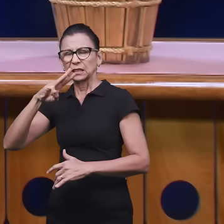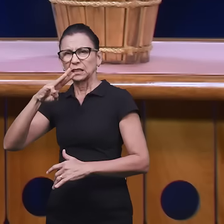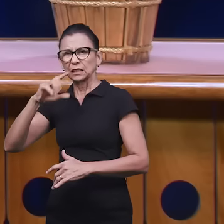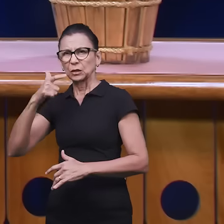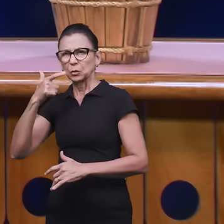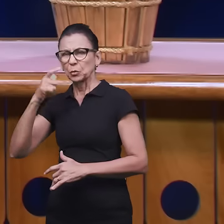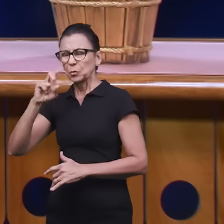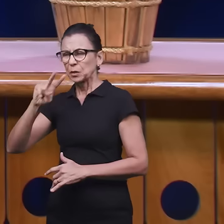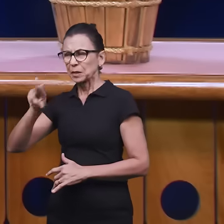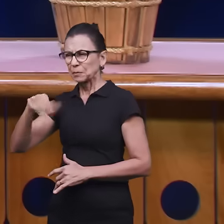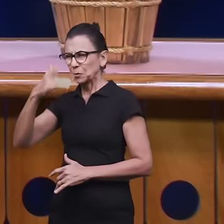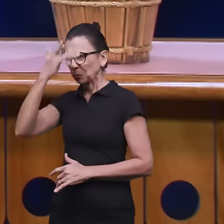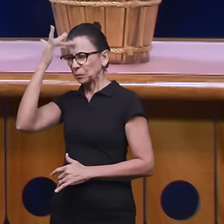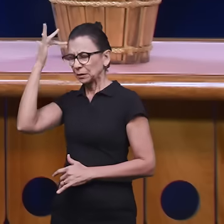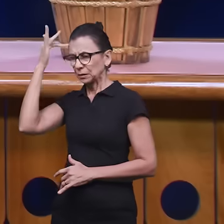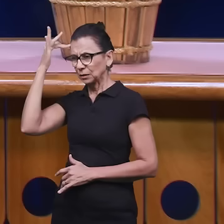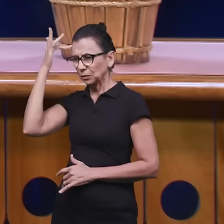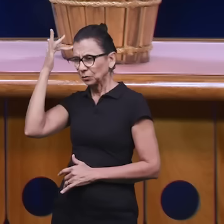gente.